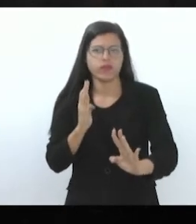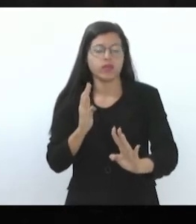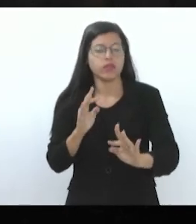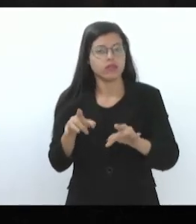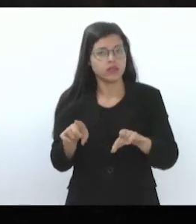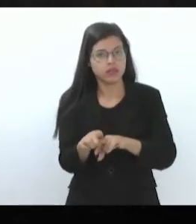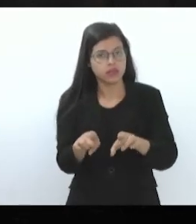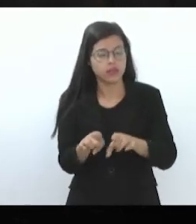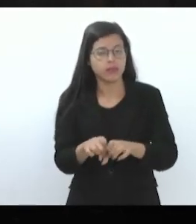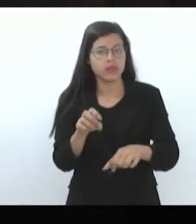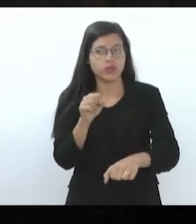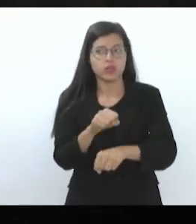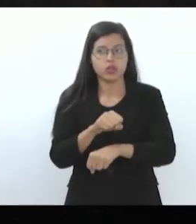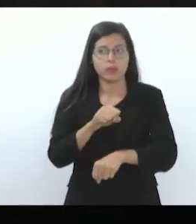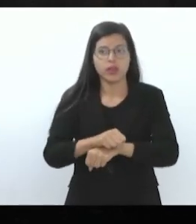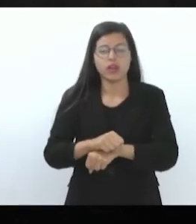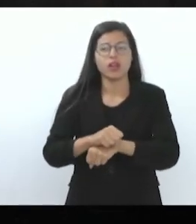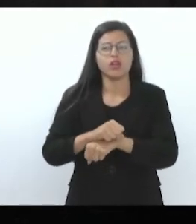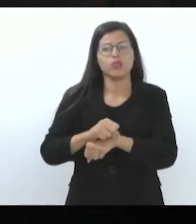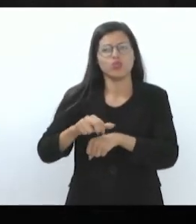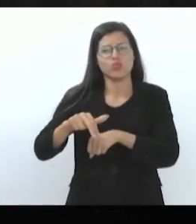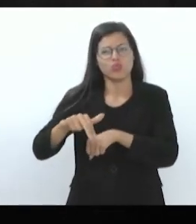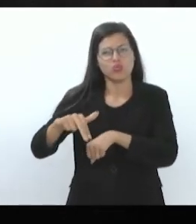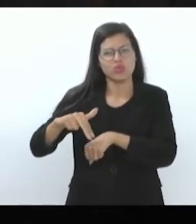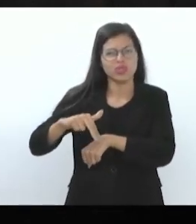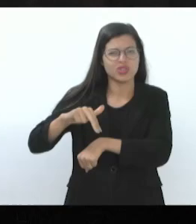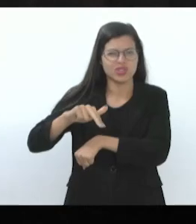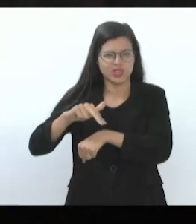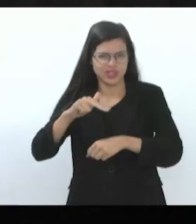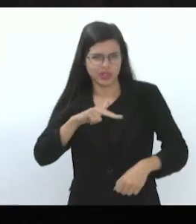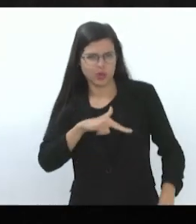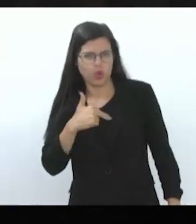aguardando uma cirurgia de ortopedia, do quadril, do